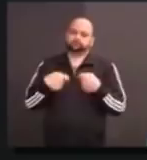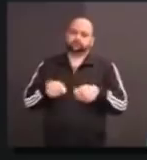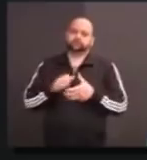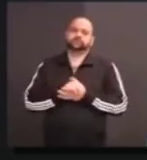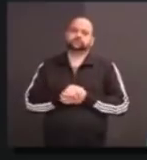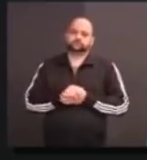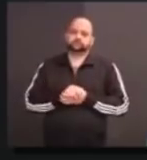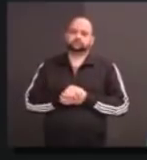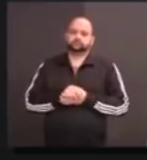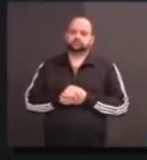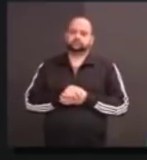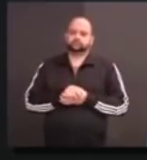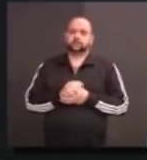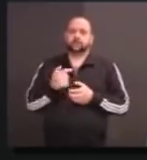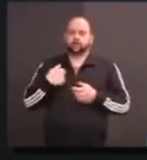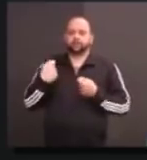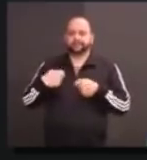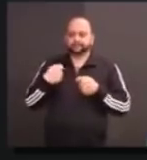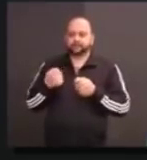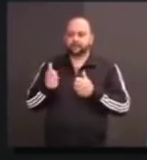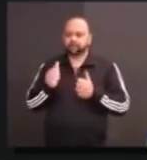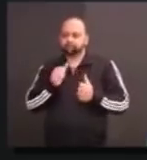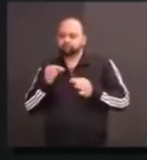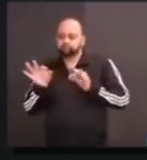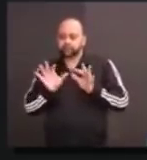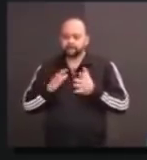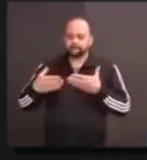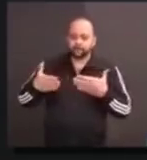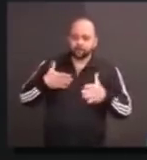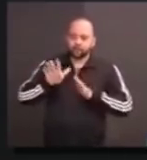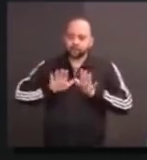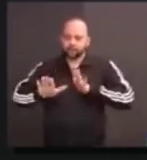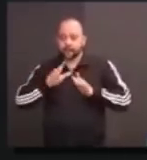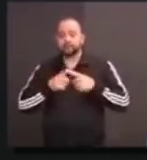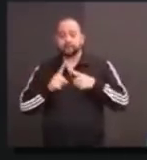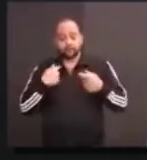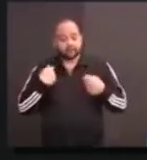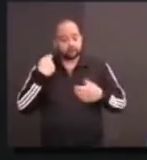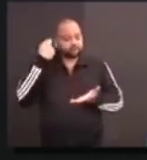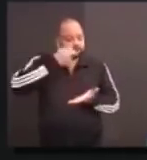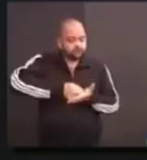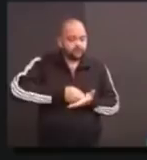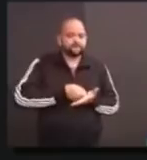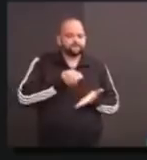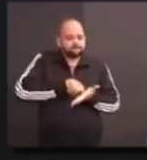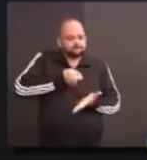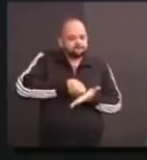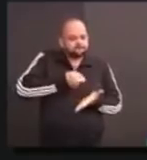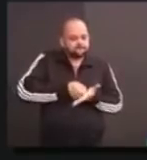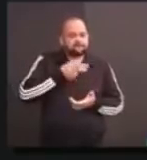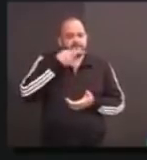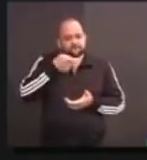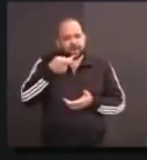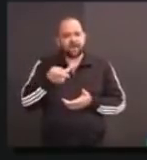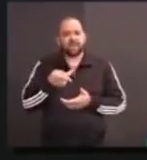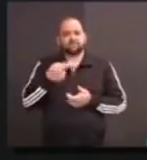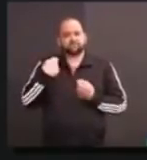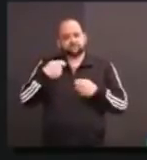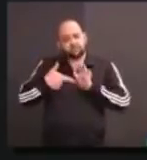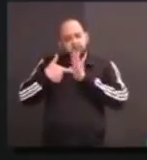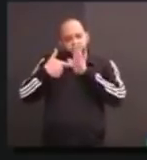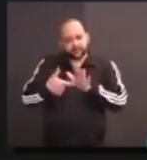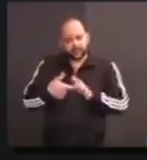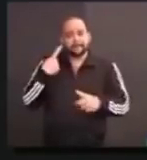com jeitinho, mas eu preciso falar. Eu tenho compromisso com a causa. A causa é